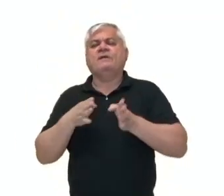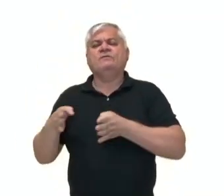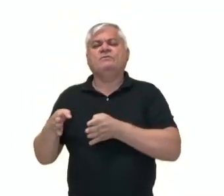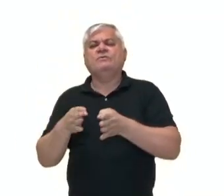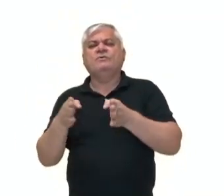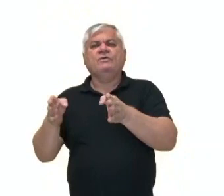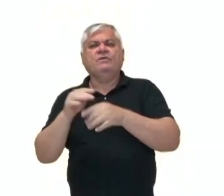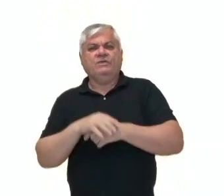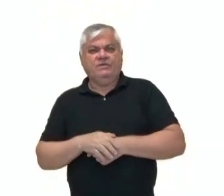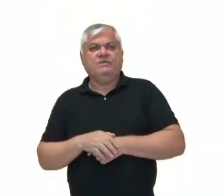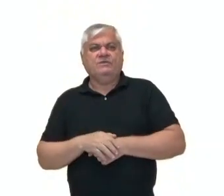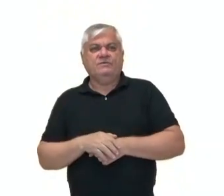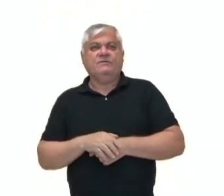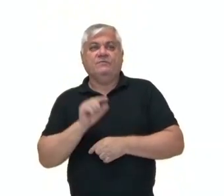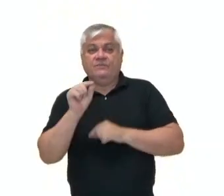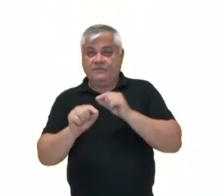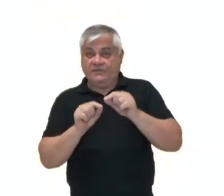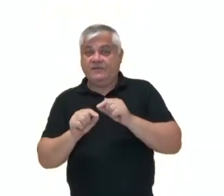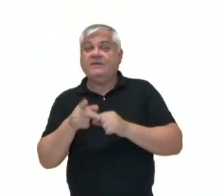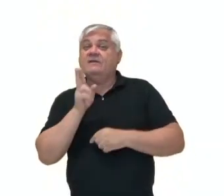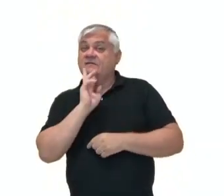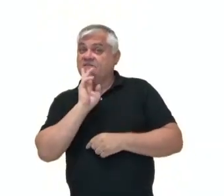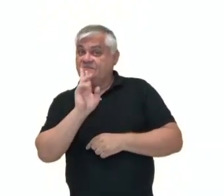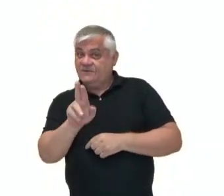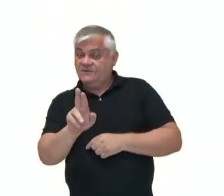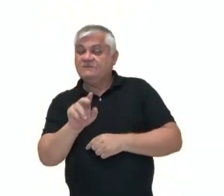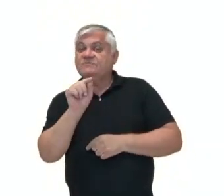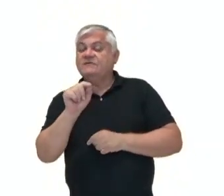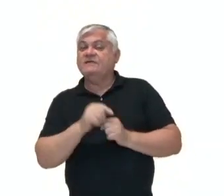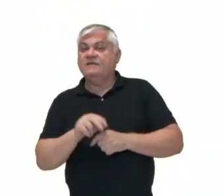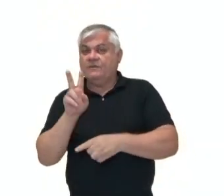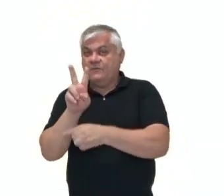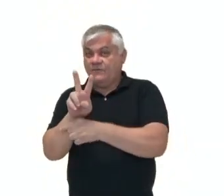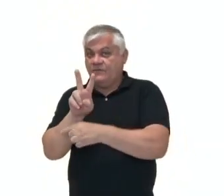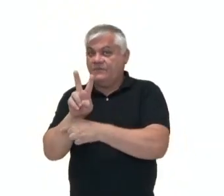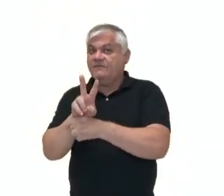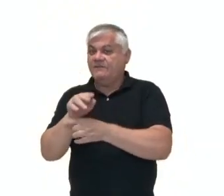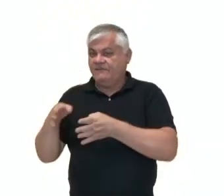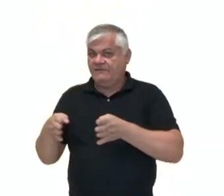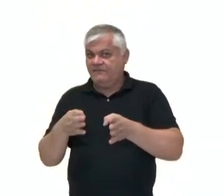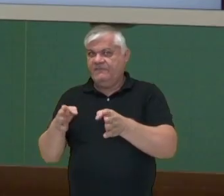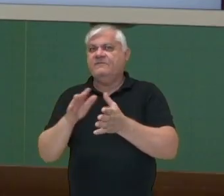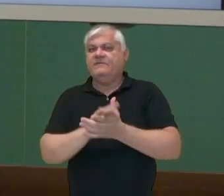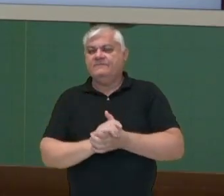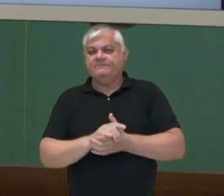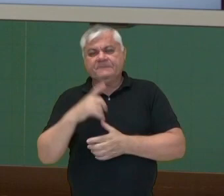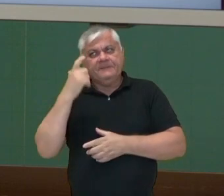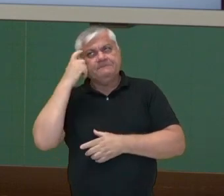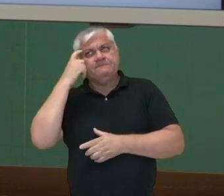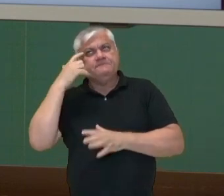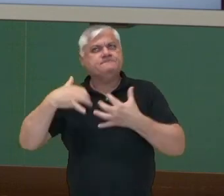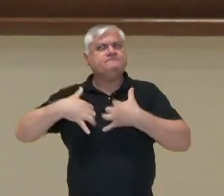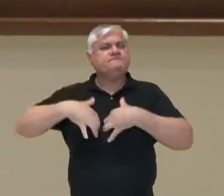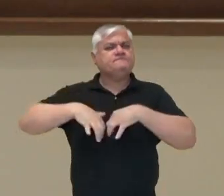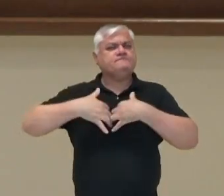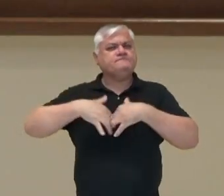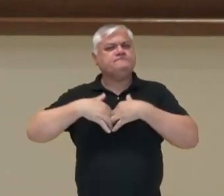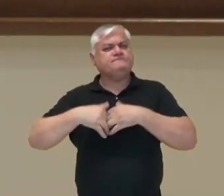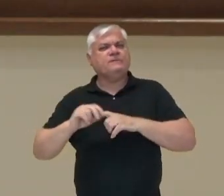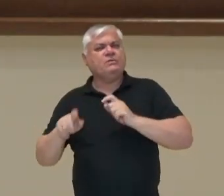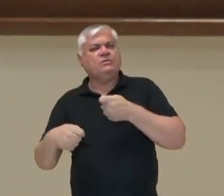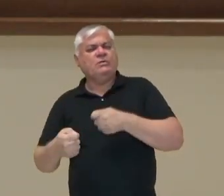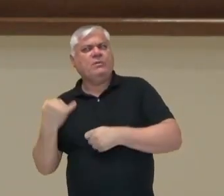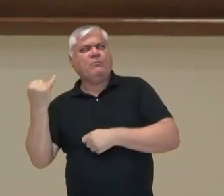região, destacando ali em sua resposta a questão da preservação dos rios. Então vocês vão pensar um pouquinho a respeito,